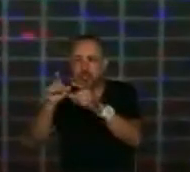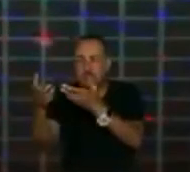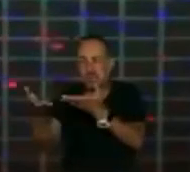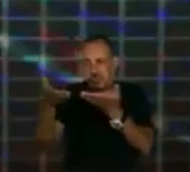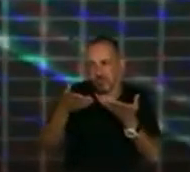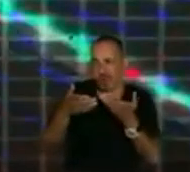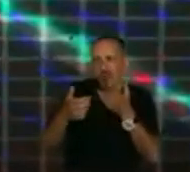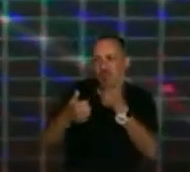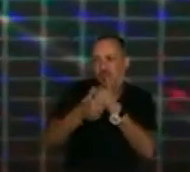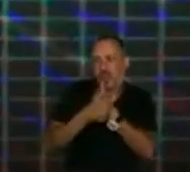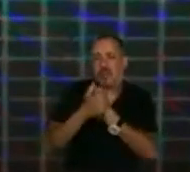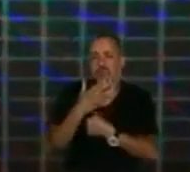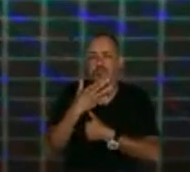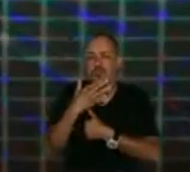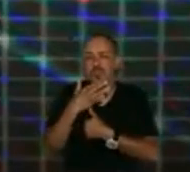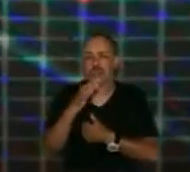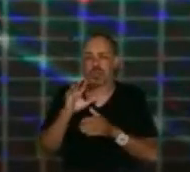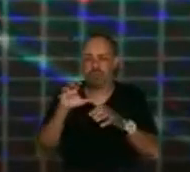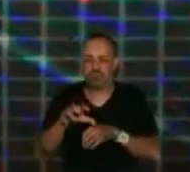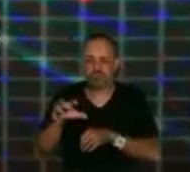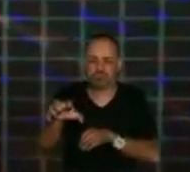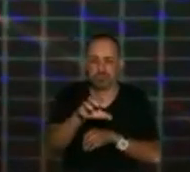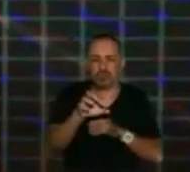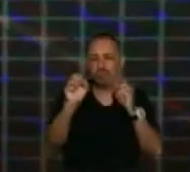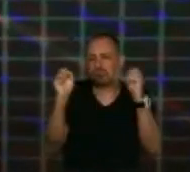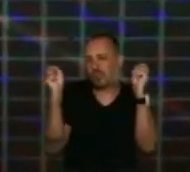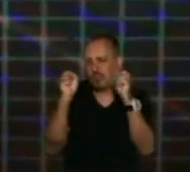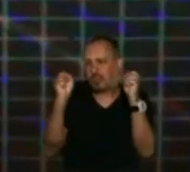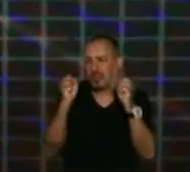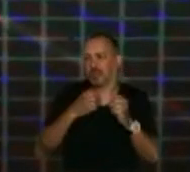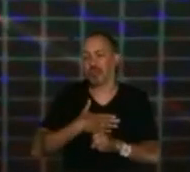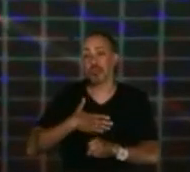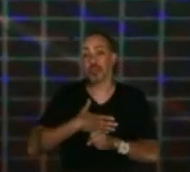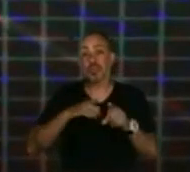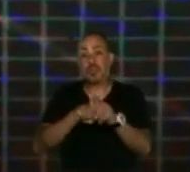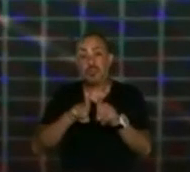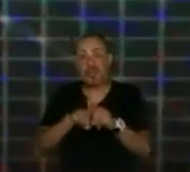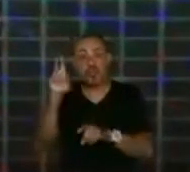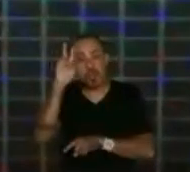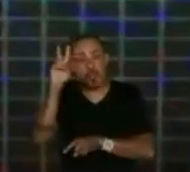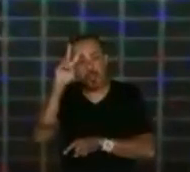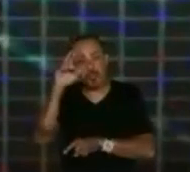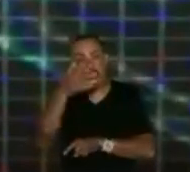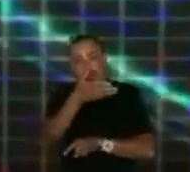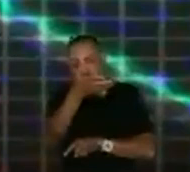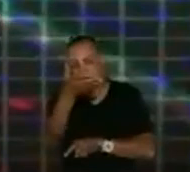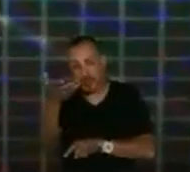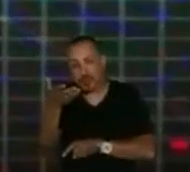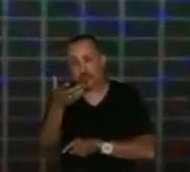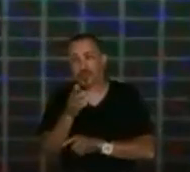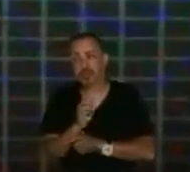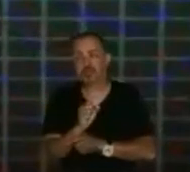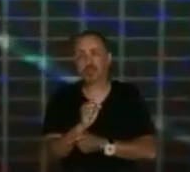perto, né? Conhecer um pouquinho mais aqui da região, adorei, espero que tenham gostado também. E lembro a vocês que nada